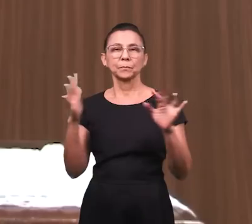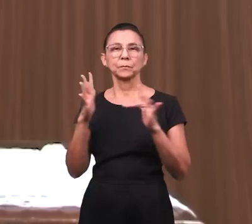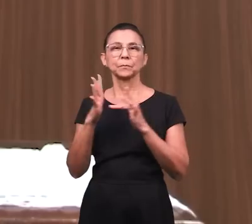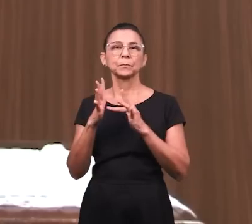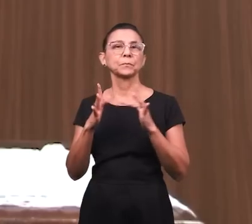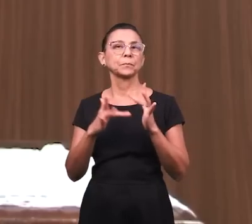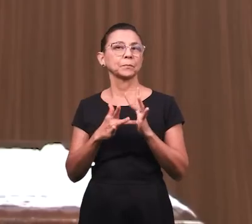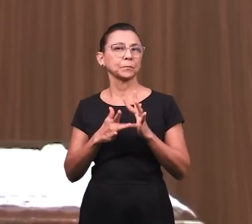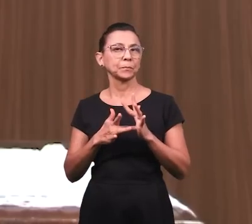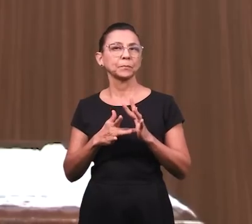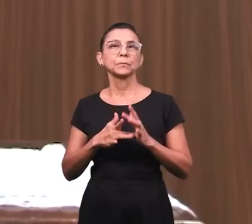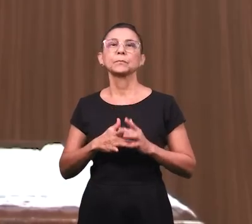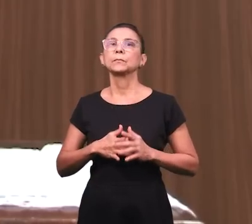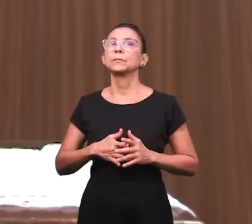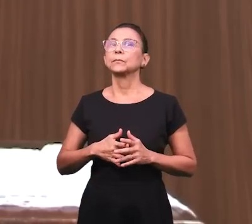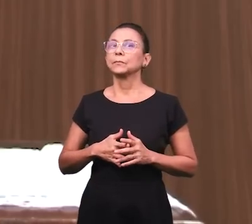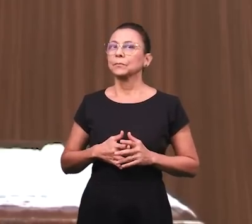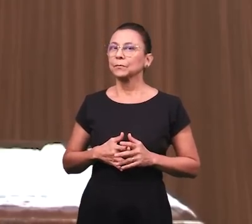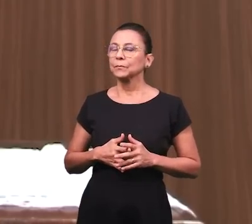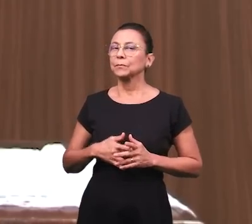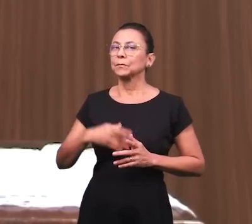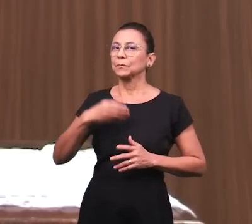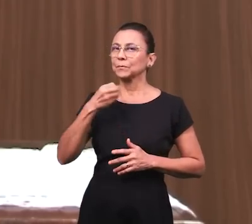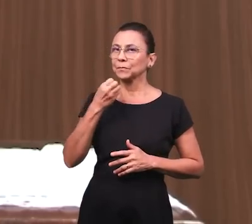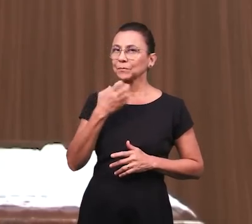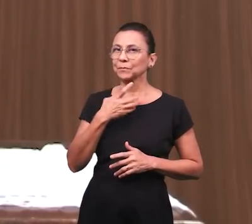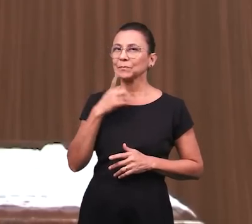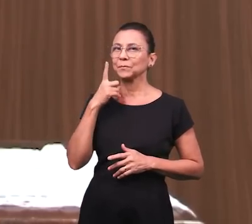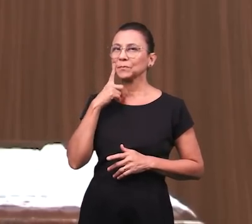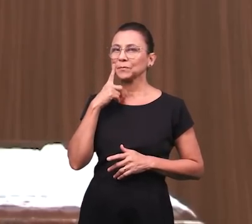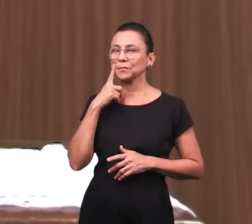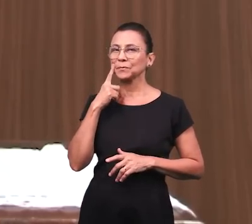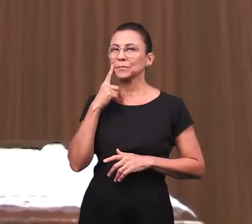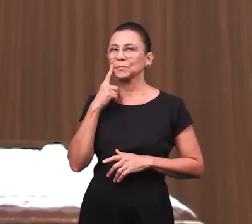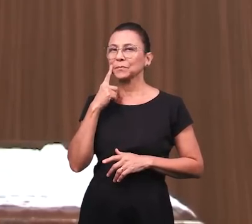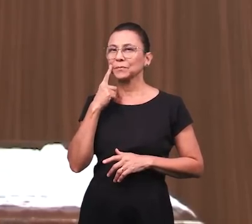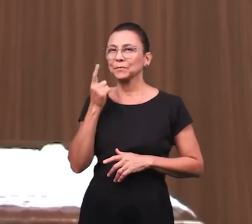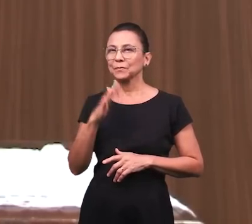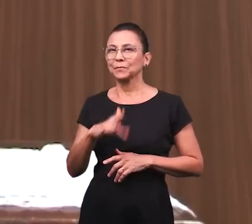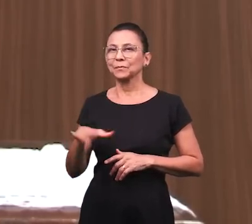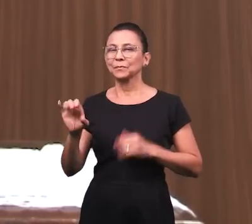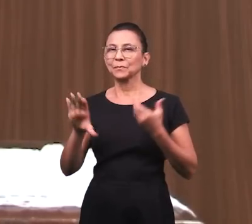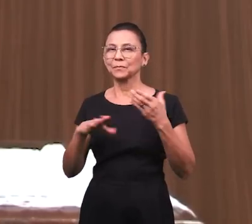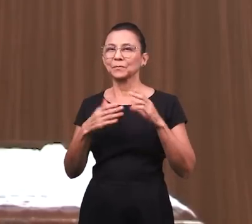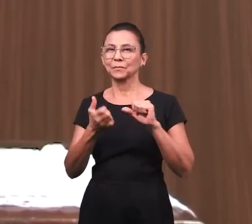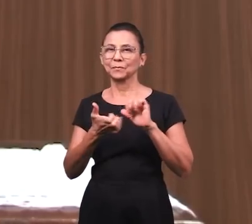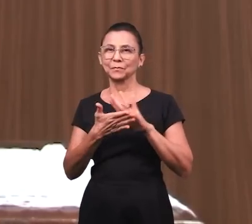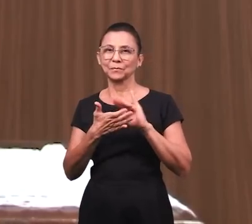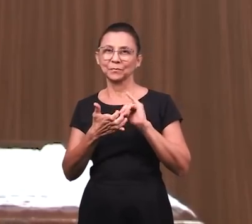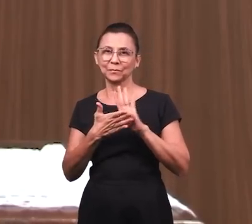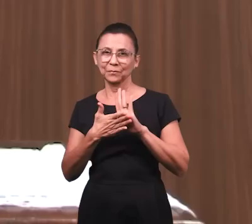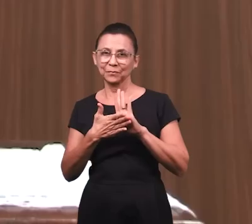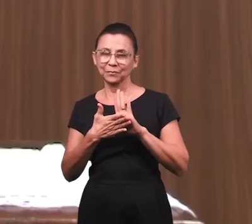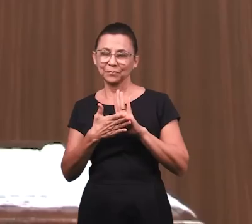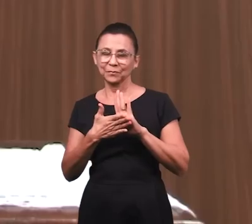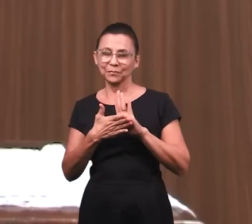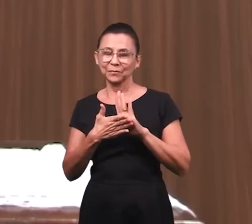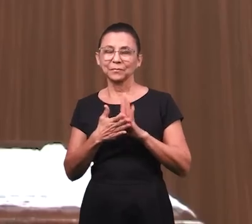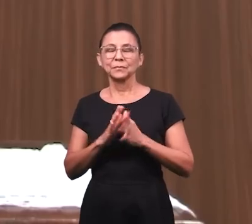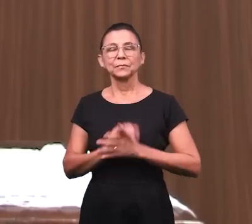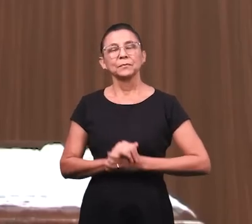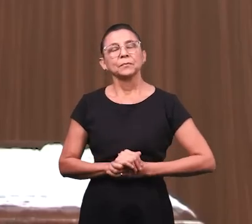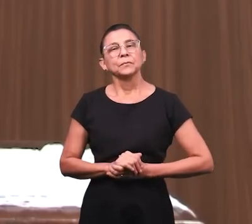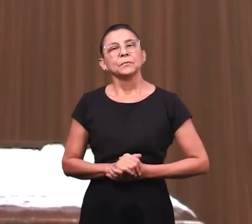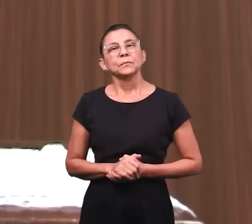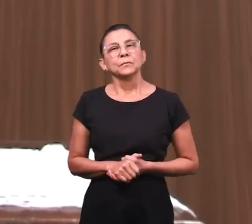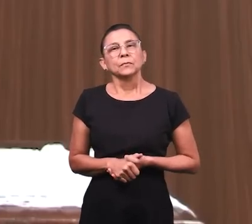Glória a Jesus. É muito bom ver as crianças cantando louvores ao Senhor, participando ativamente dos nossos cultos.